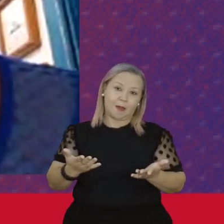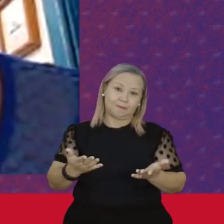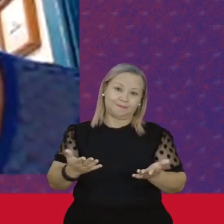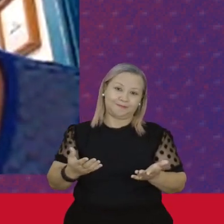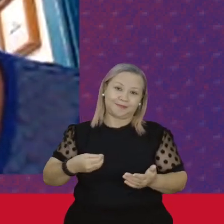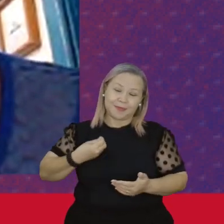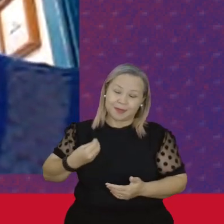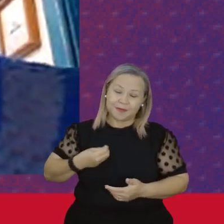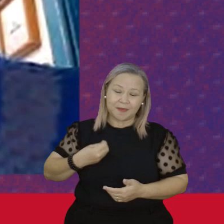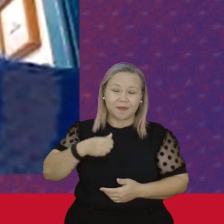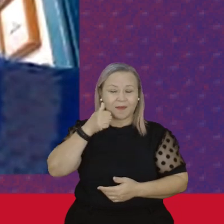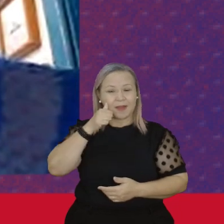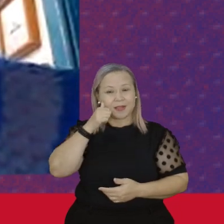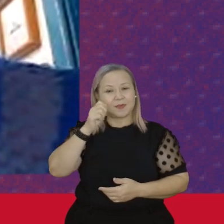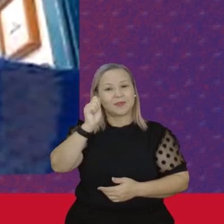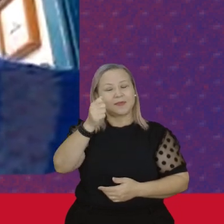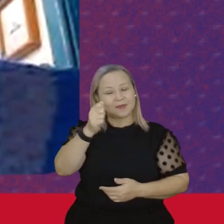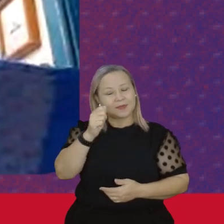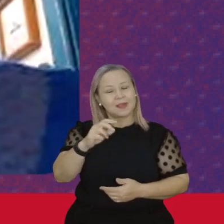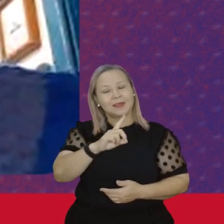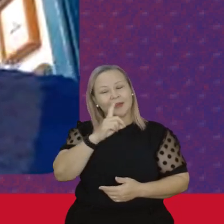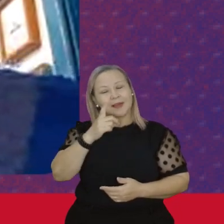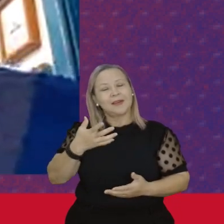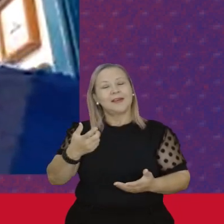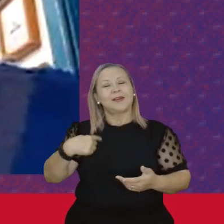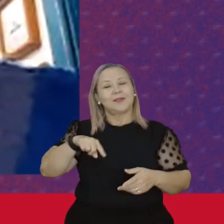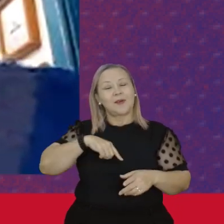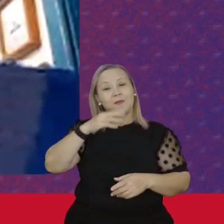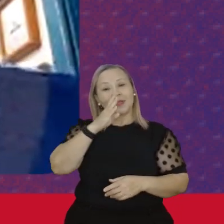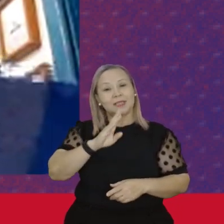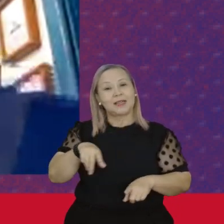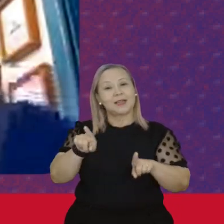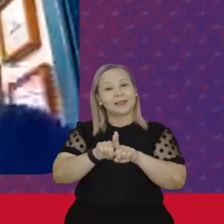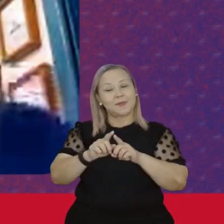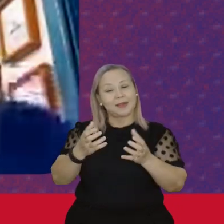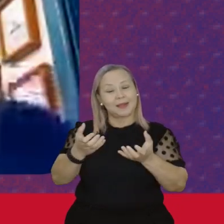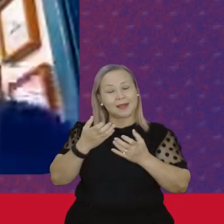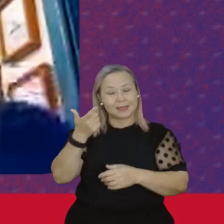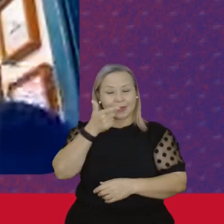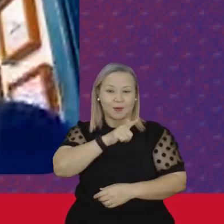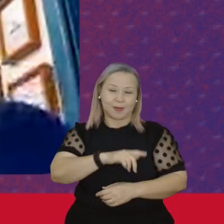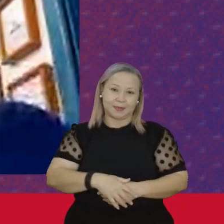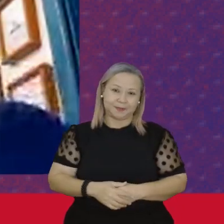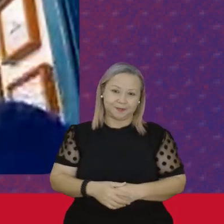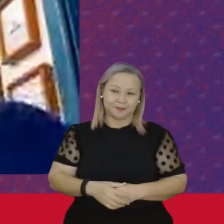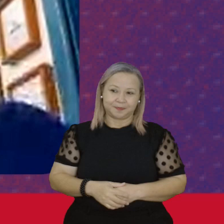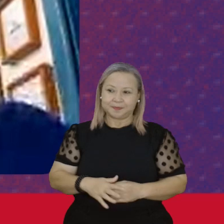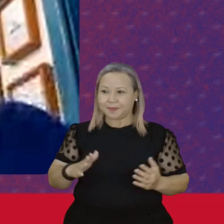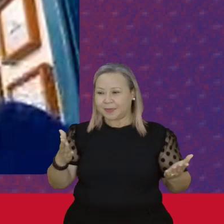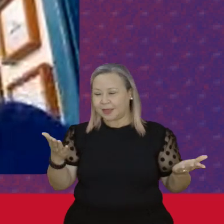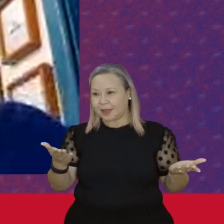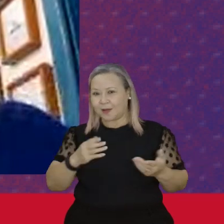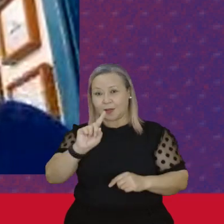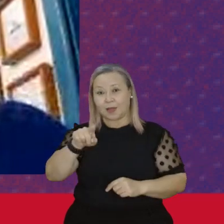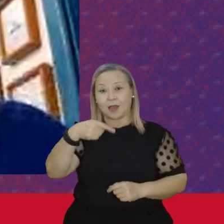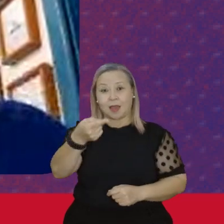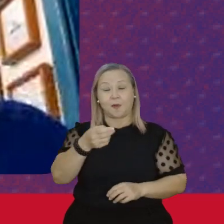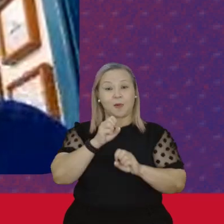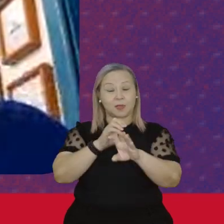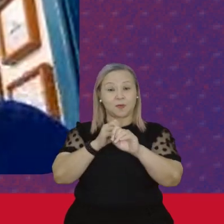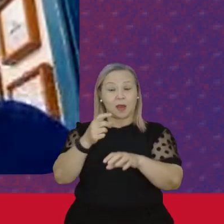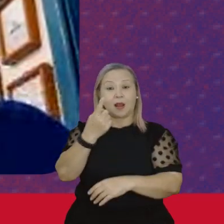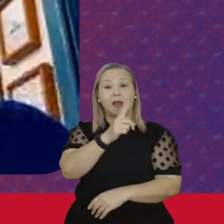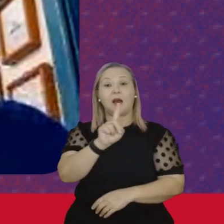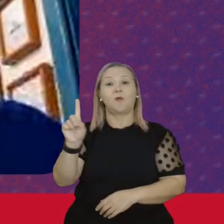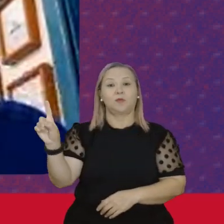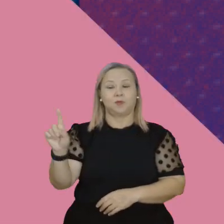nós teremos também essa conquista. Muito obrigada. Agora vamos até a próxima aula, que é a última, a quarta